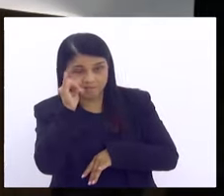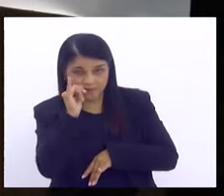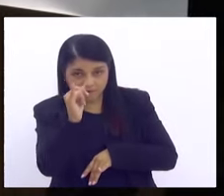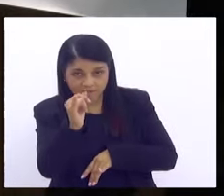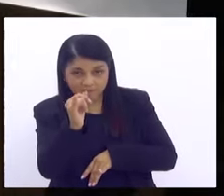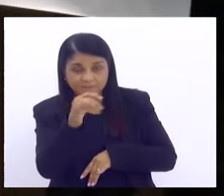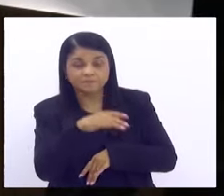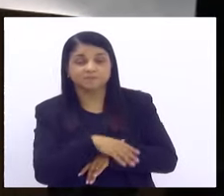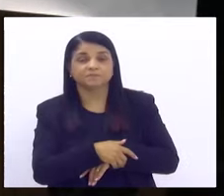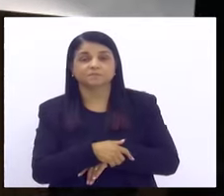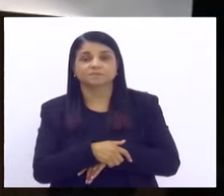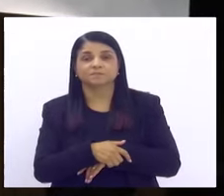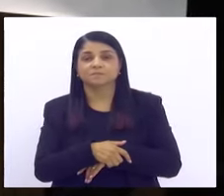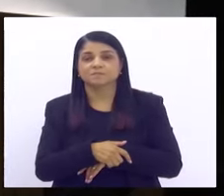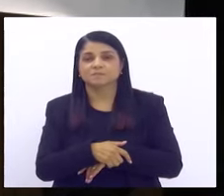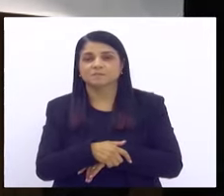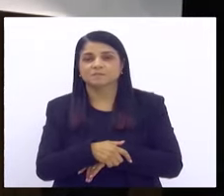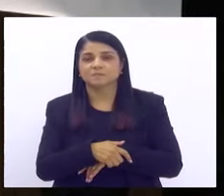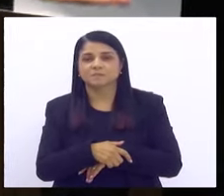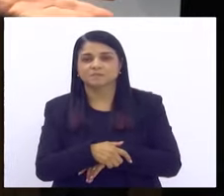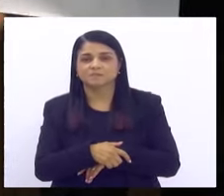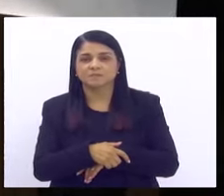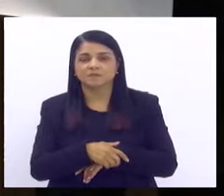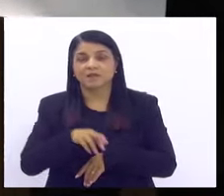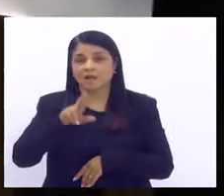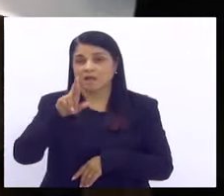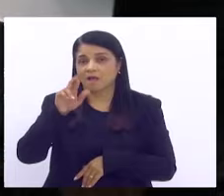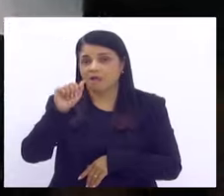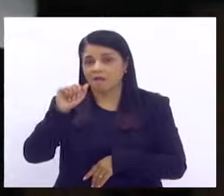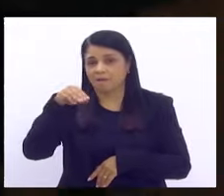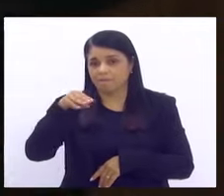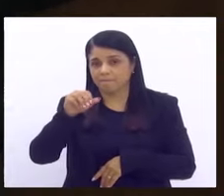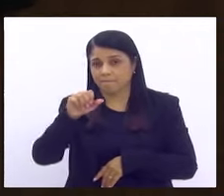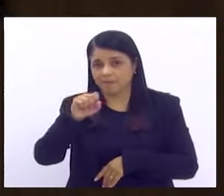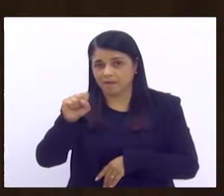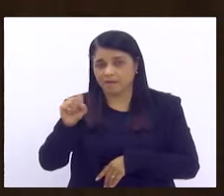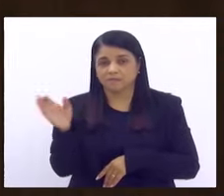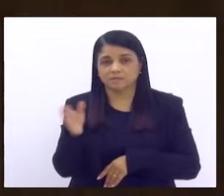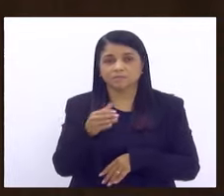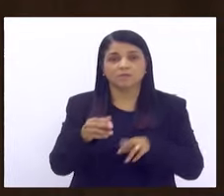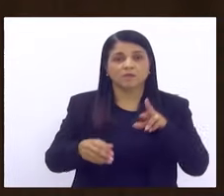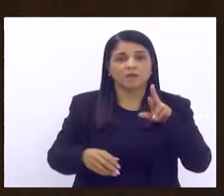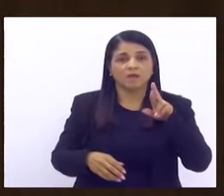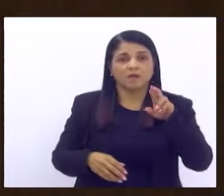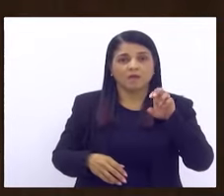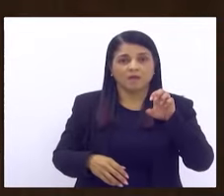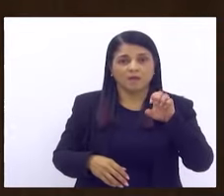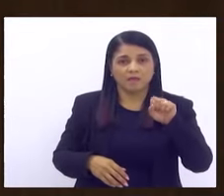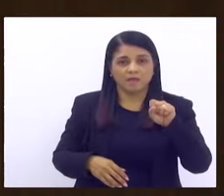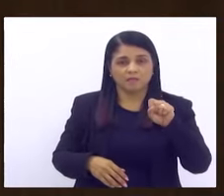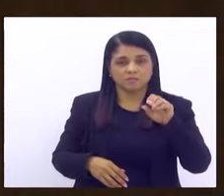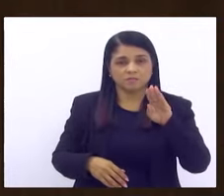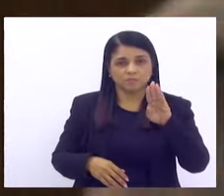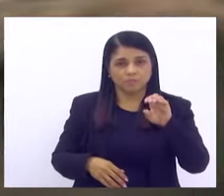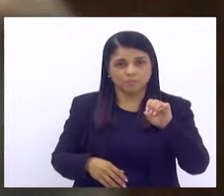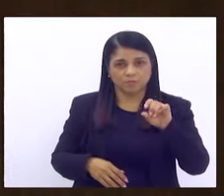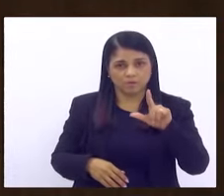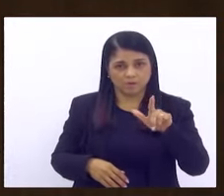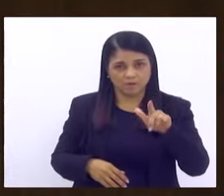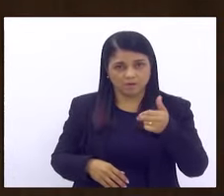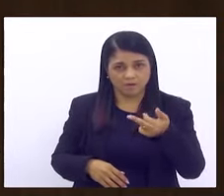Excelência que tanto o Hamas quanto o Hezbollah, nascem também com a base de